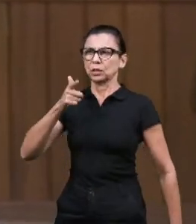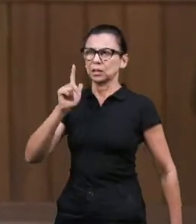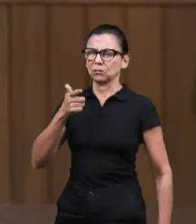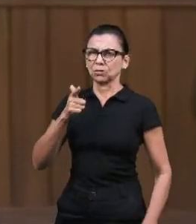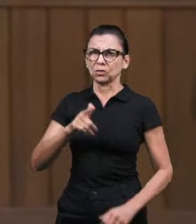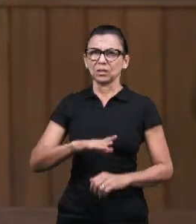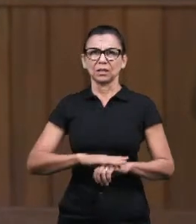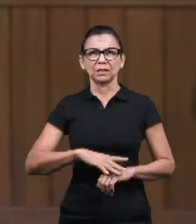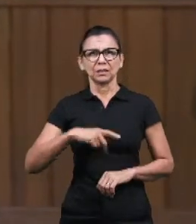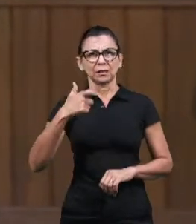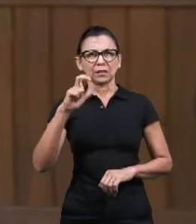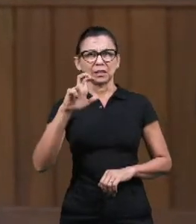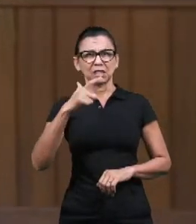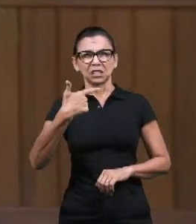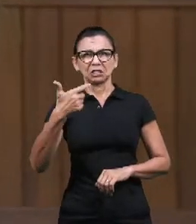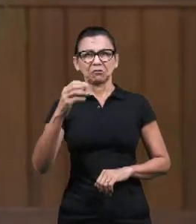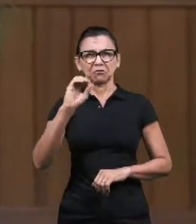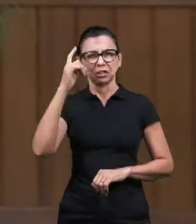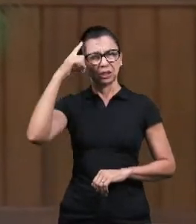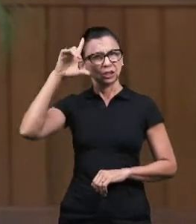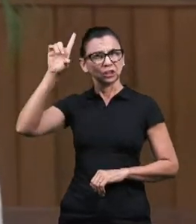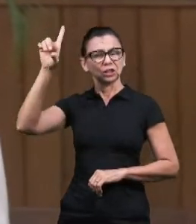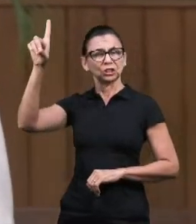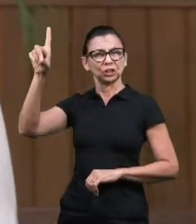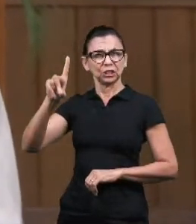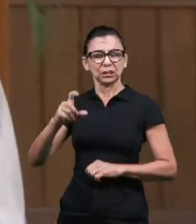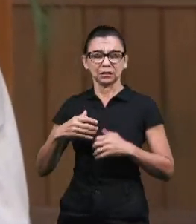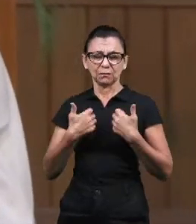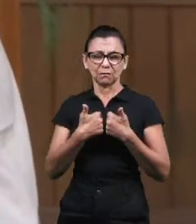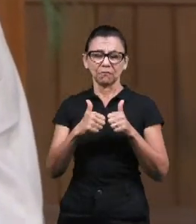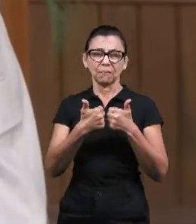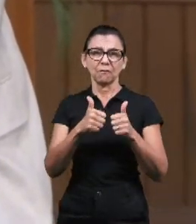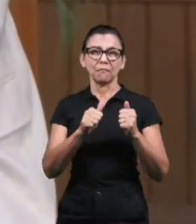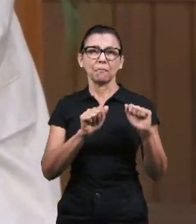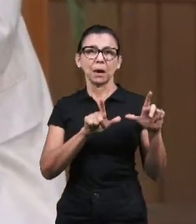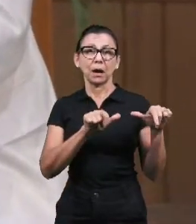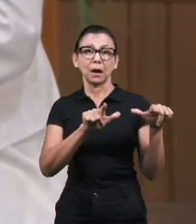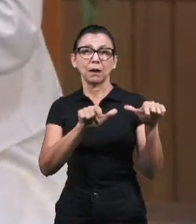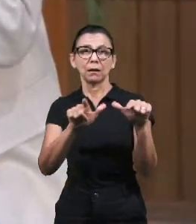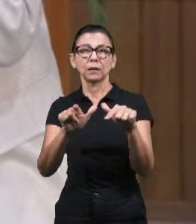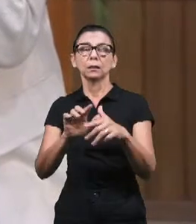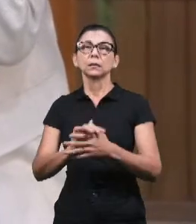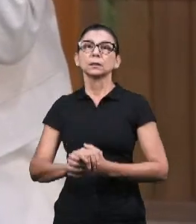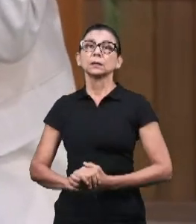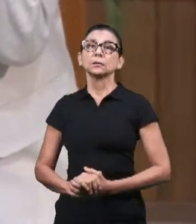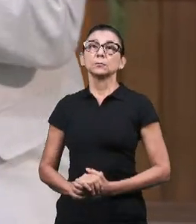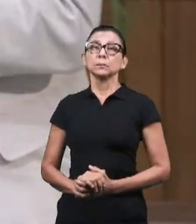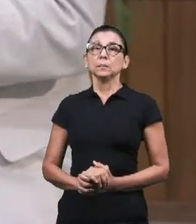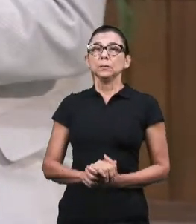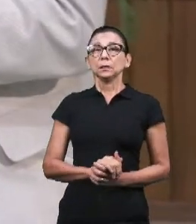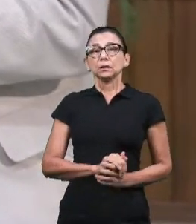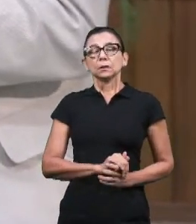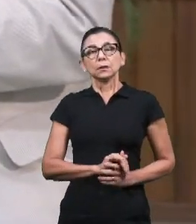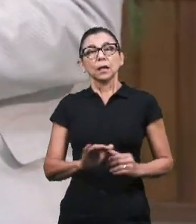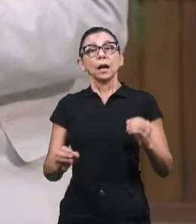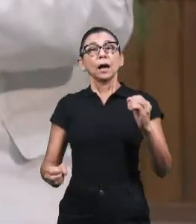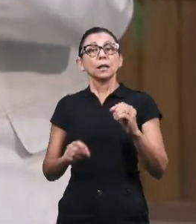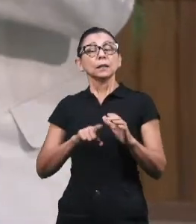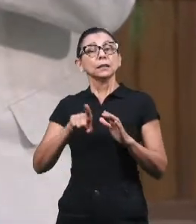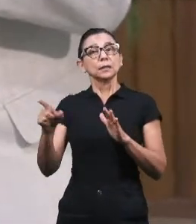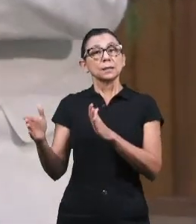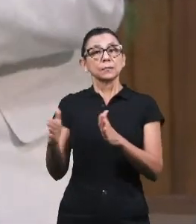dias para o Sul. Todo feriado a gente pegava um ônibus e viajava, foi um período maravilhoso. Foi ali que nasce o formato atual.